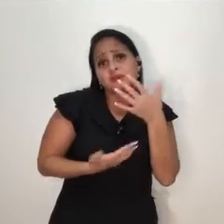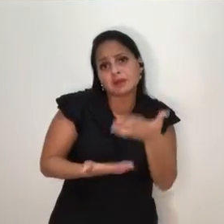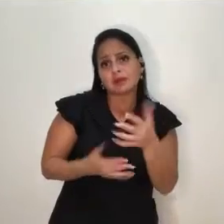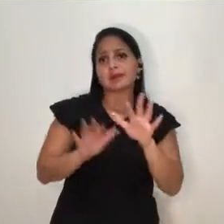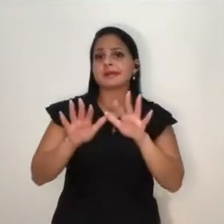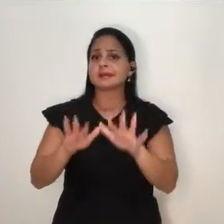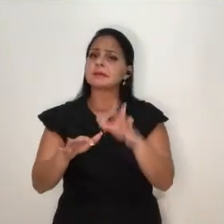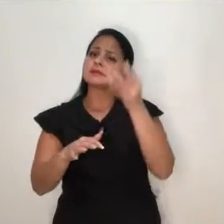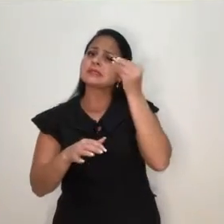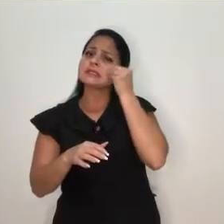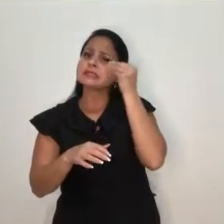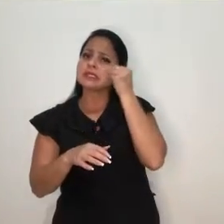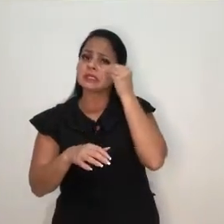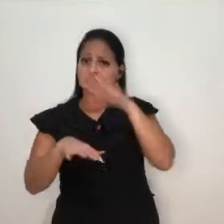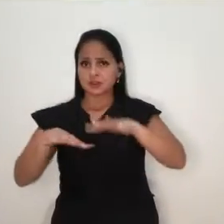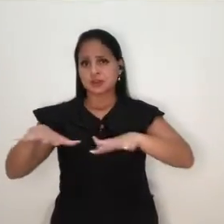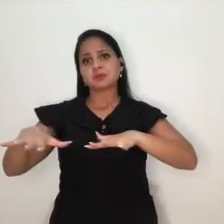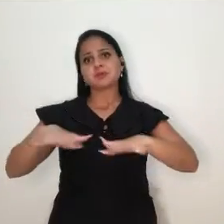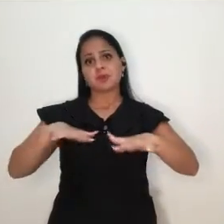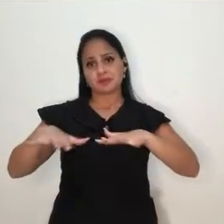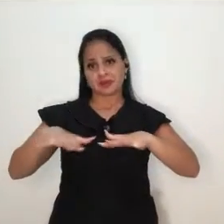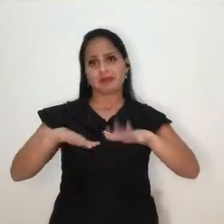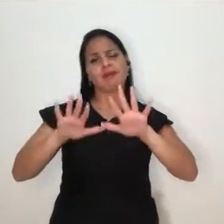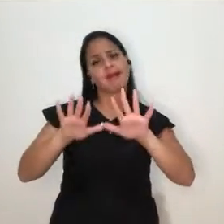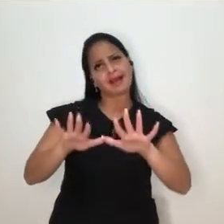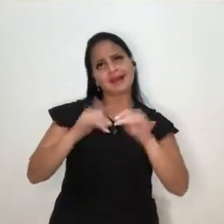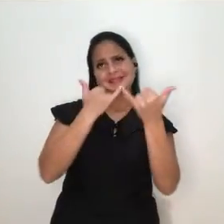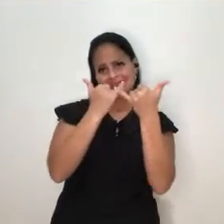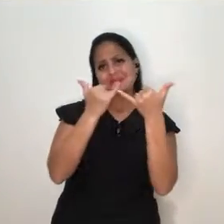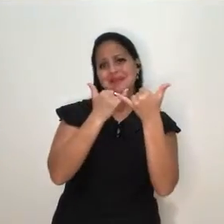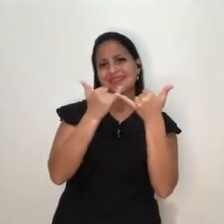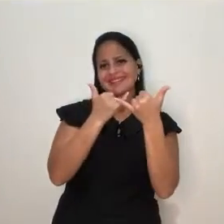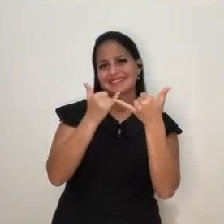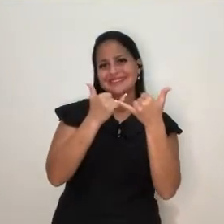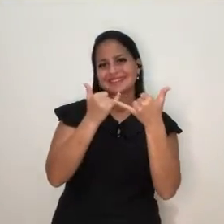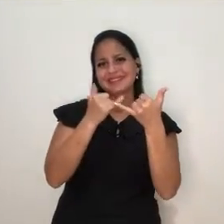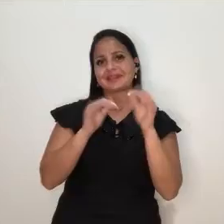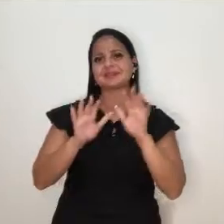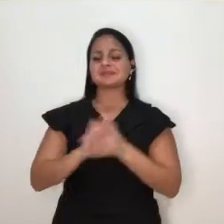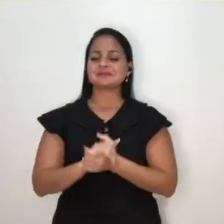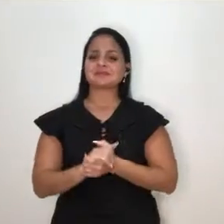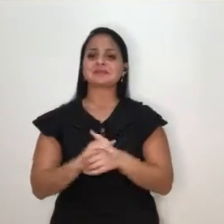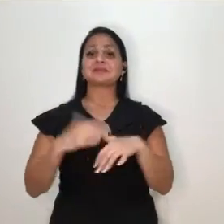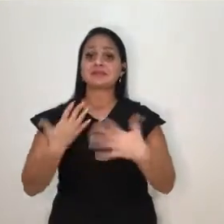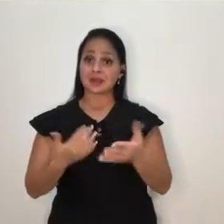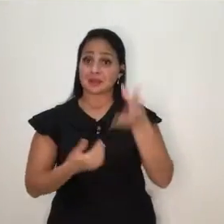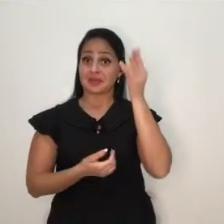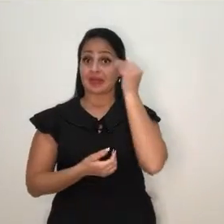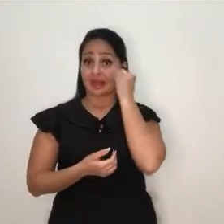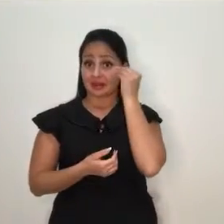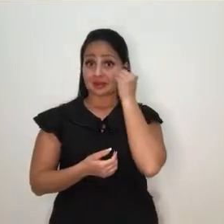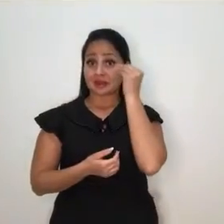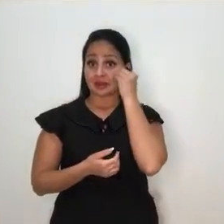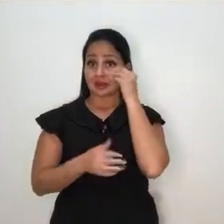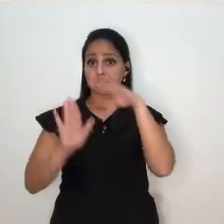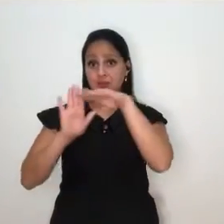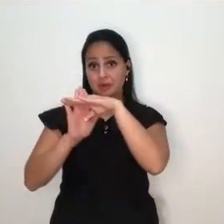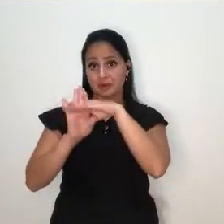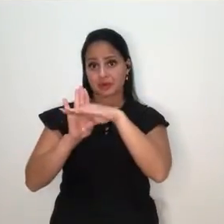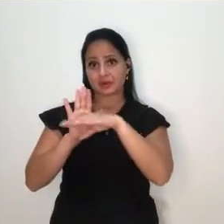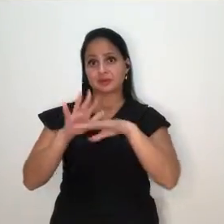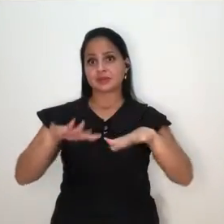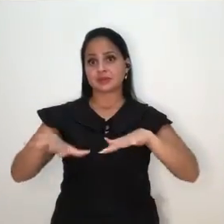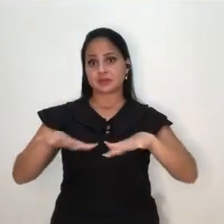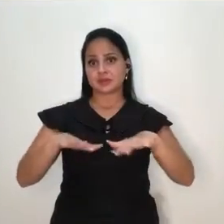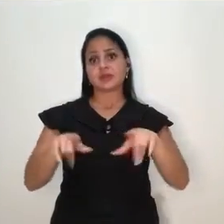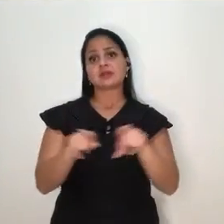aí tentei o de mobilidade. Falei assim, é parecido, né? E aí tentei o de mobilidade E